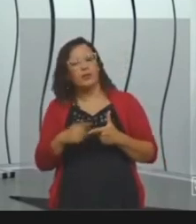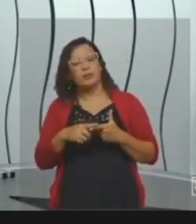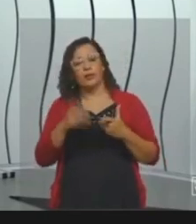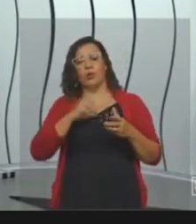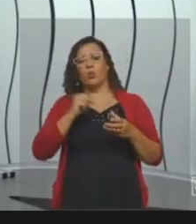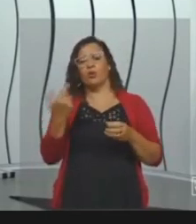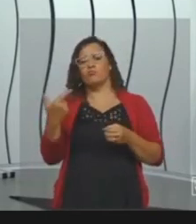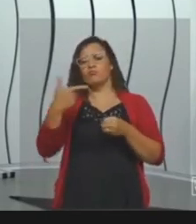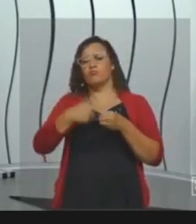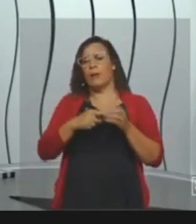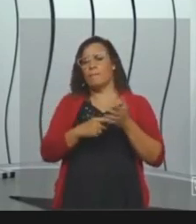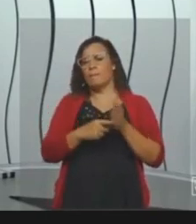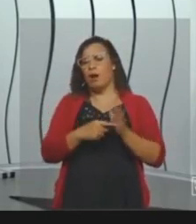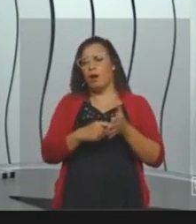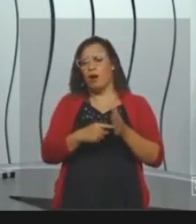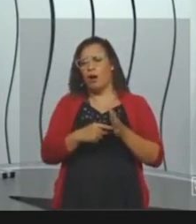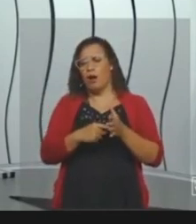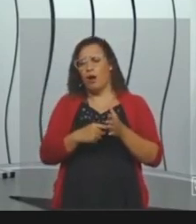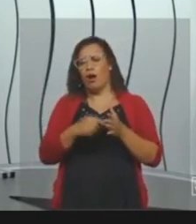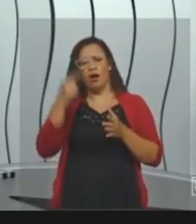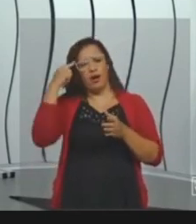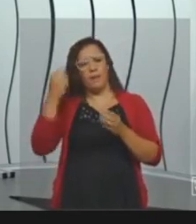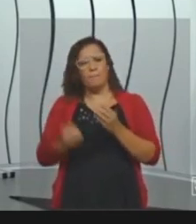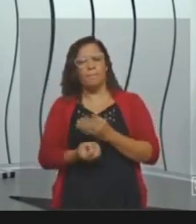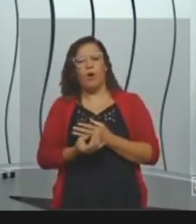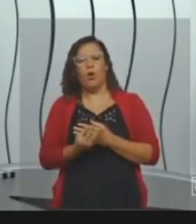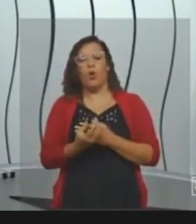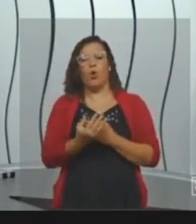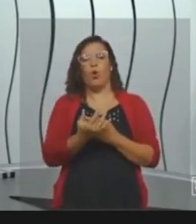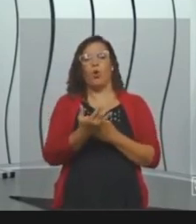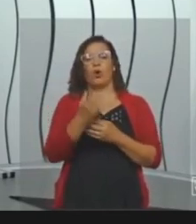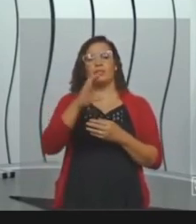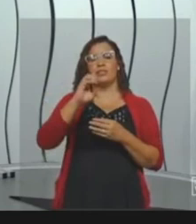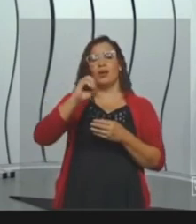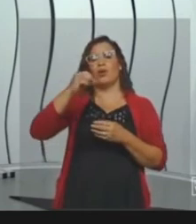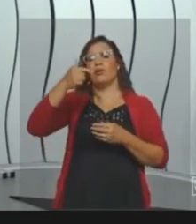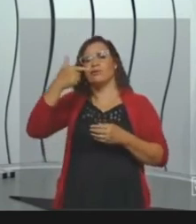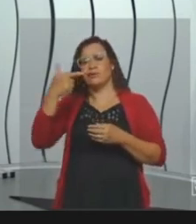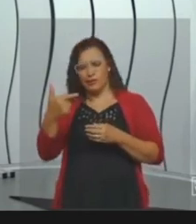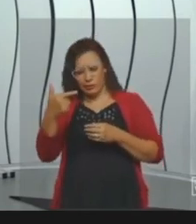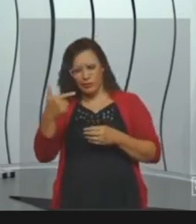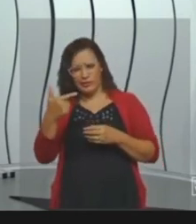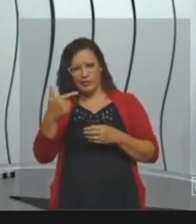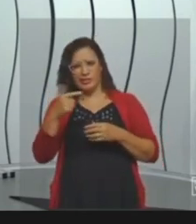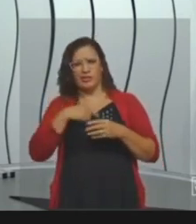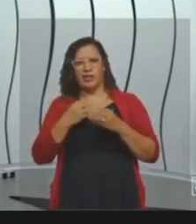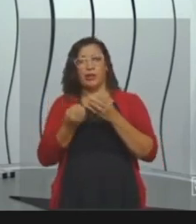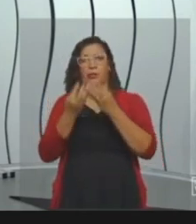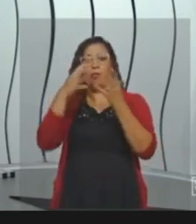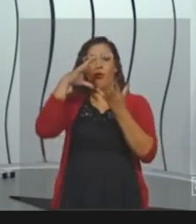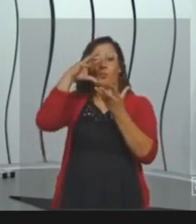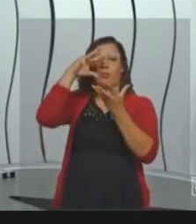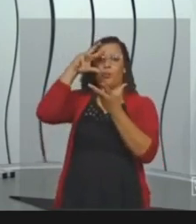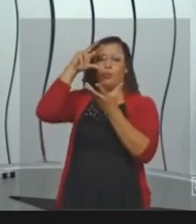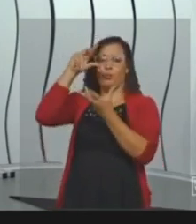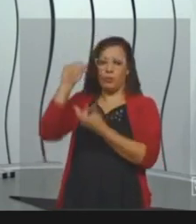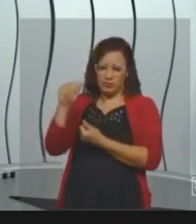de combustíveis, pensou em queima, pensou gás carbônico, pensou excesso de gás carbônico, pensou aquecimento global,